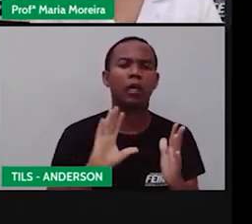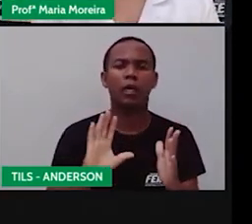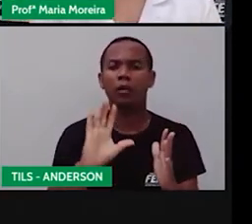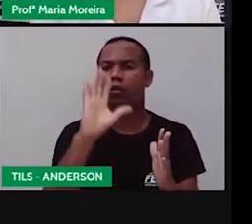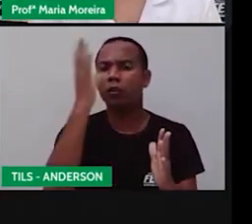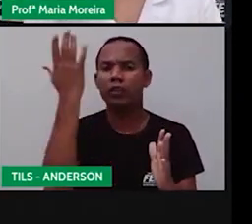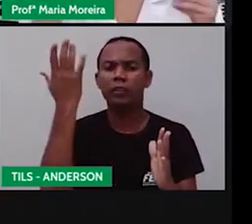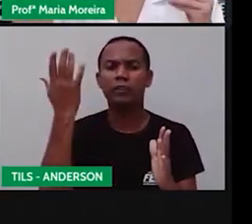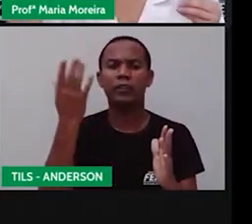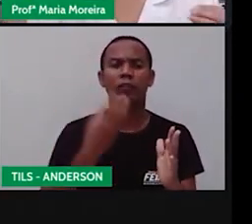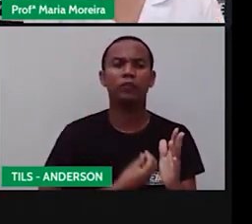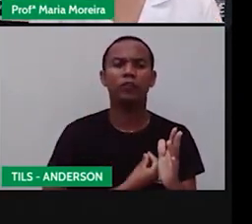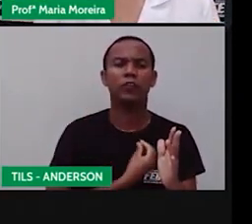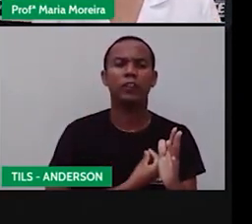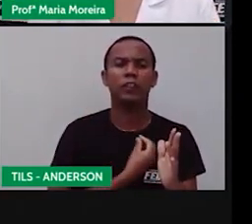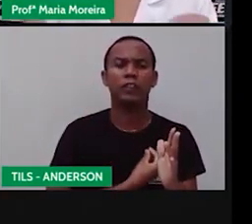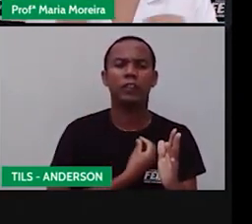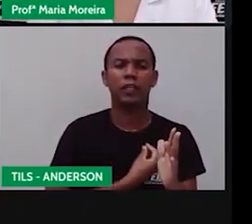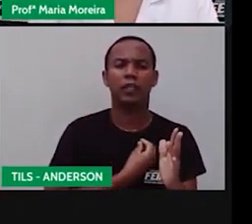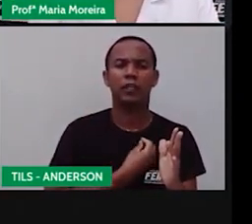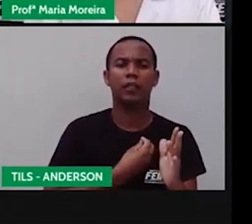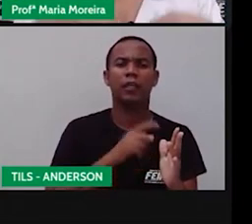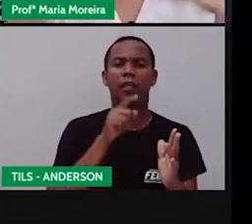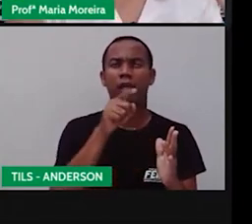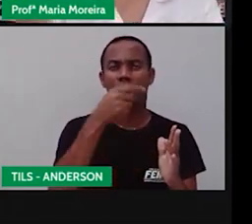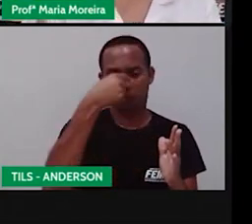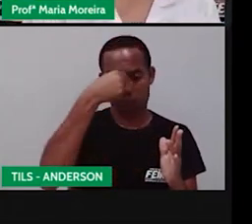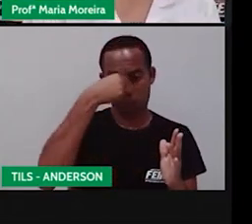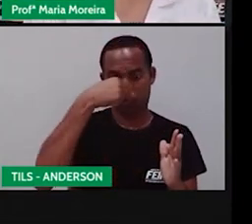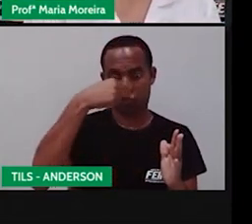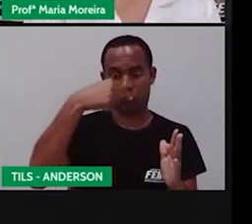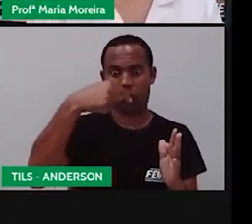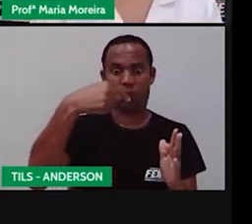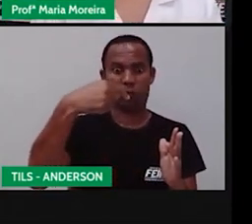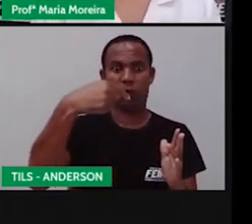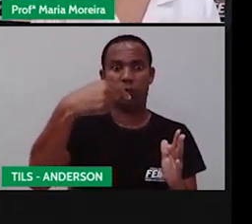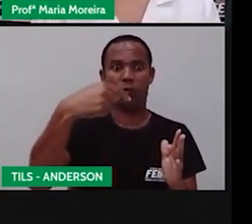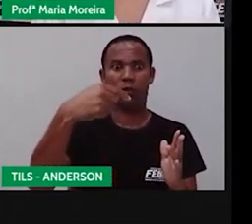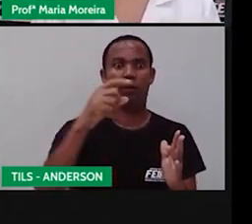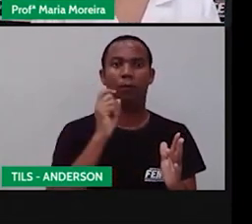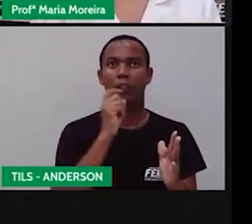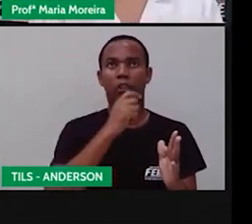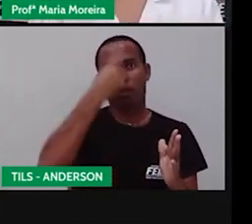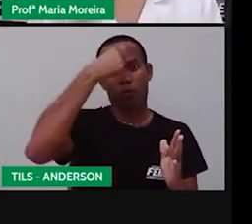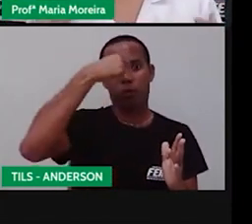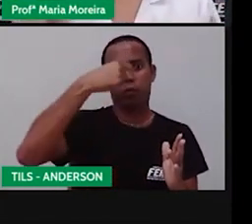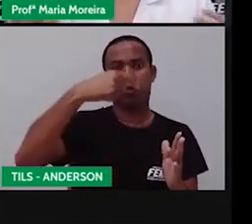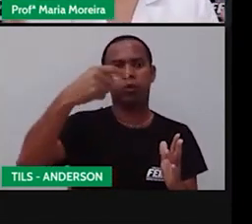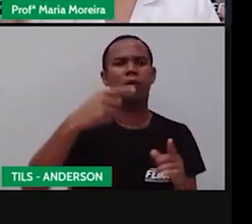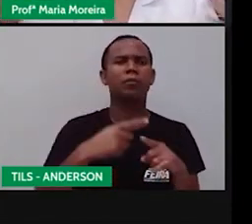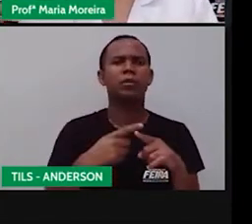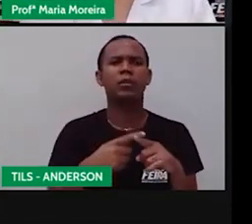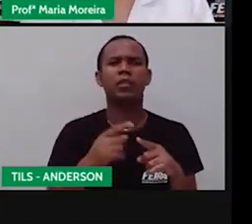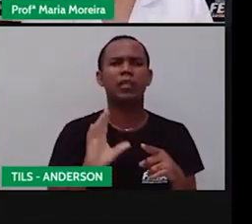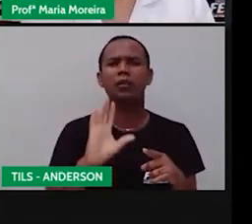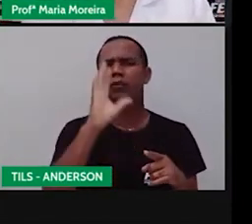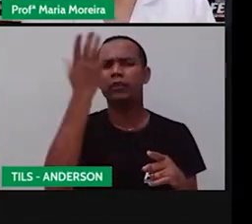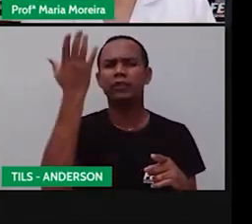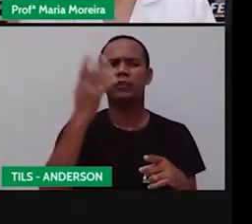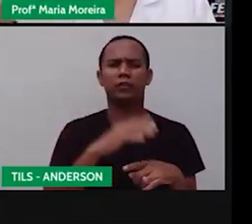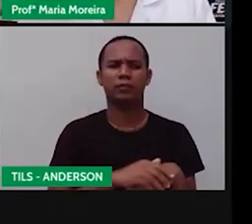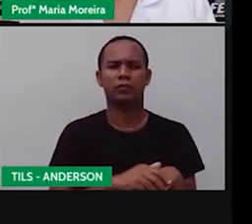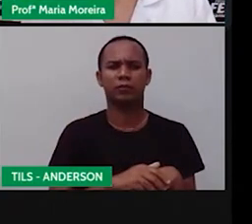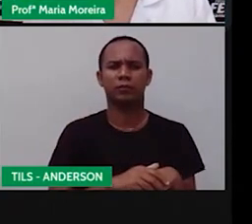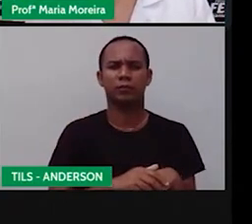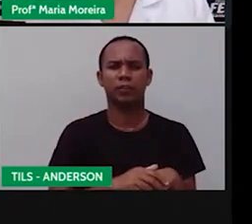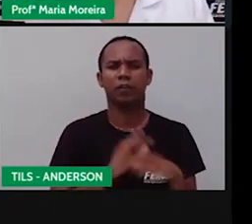aconteceu tudo isso? O nariz de Pinóquio cresceu quando ele mentiu, ele se perdeu do pai dele, de Gepeto. Por que que tudo isso aconteceu?